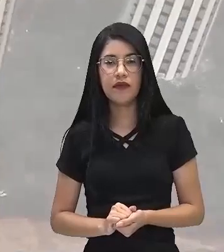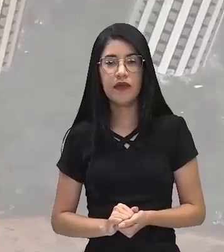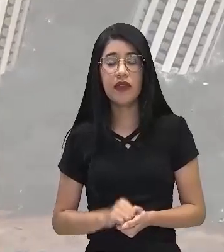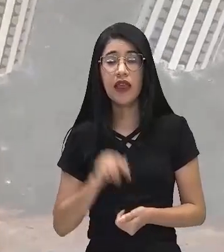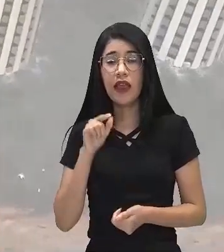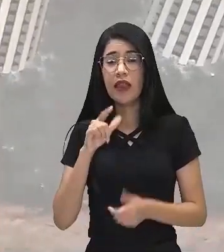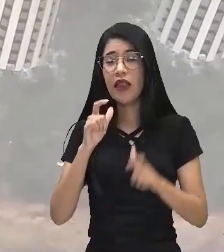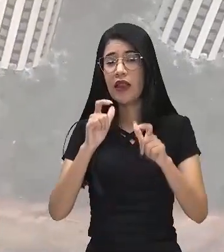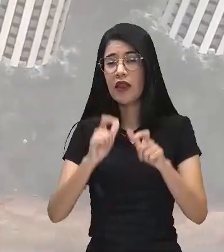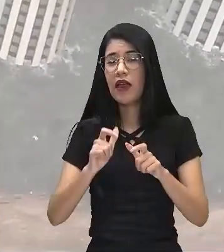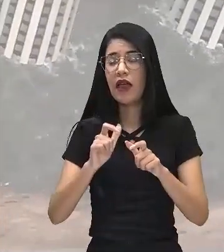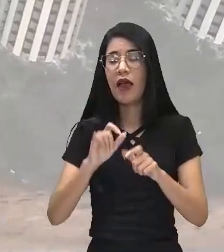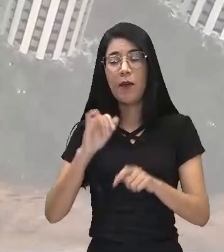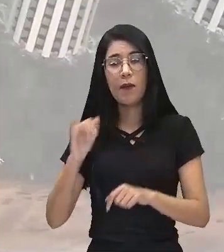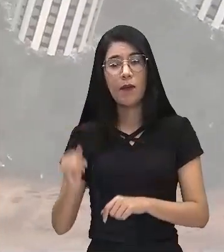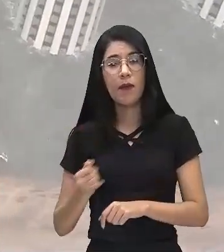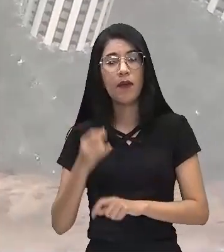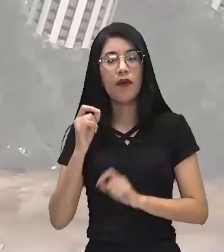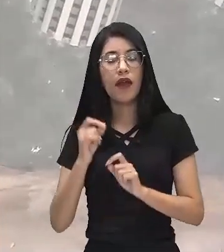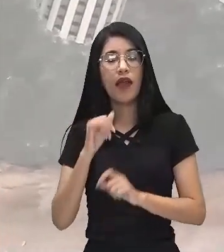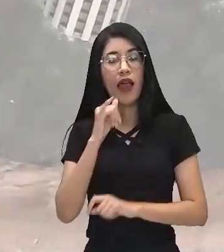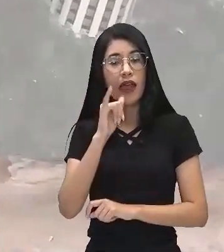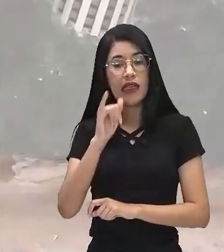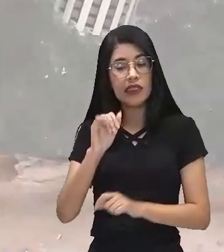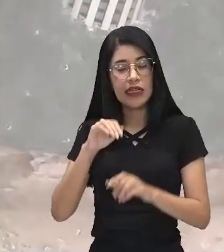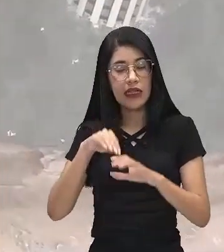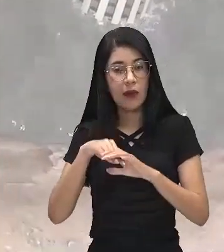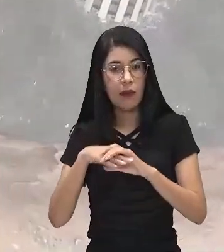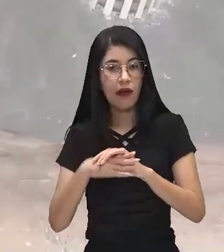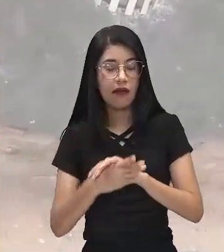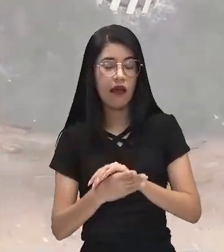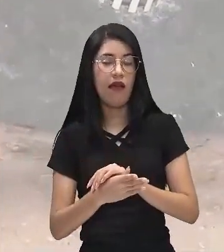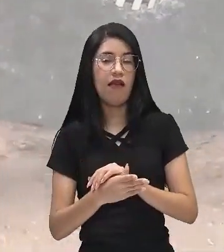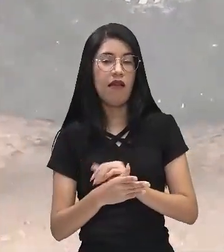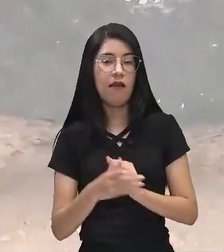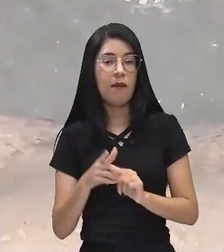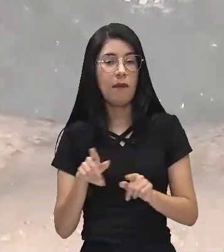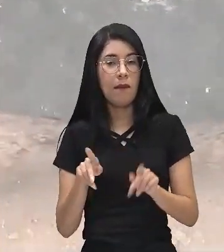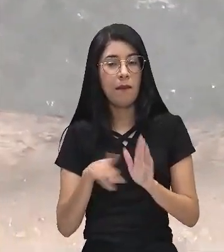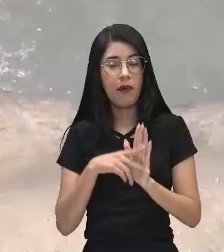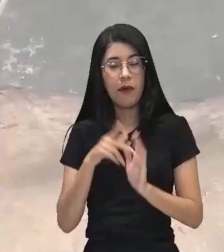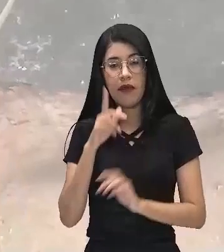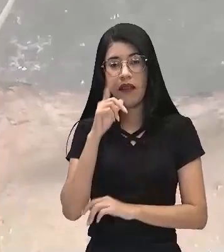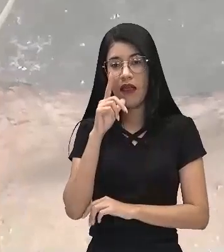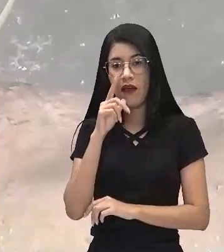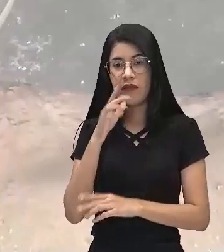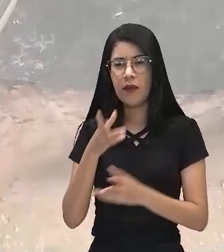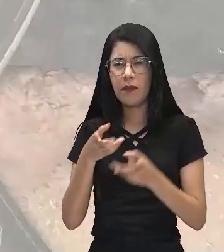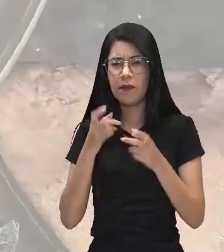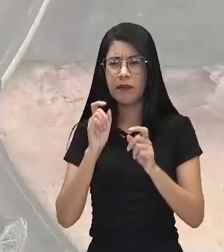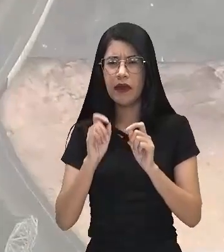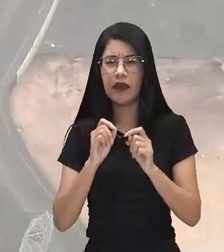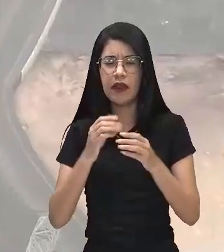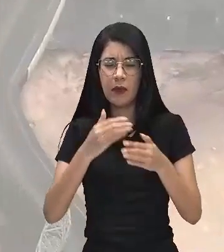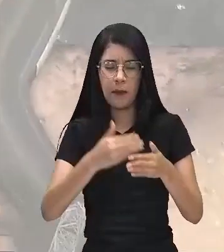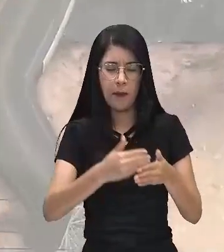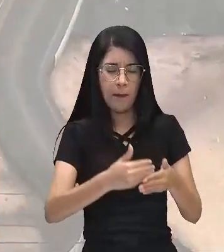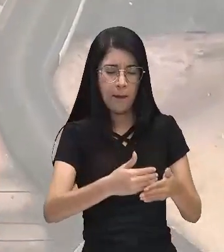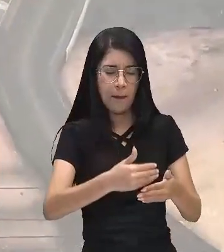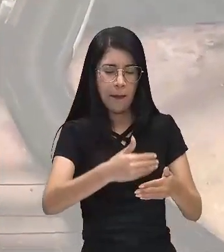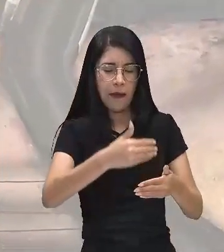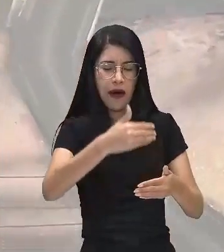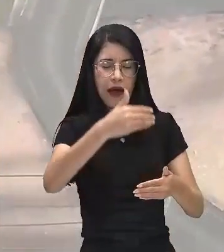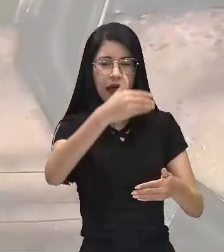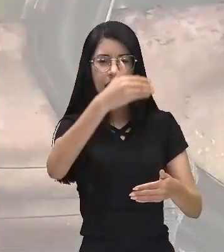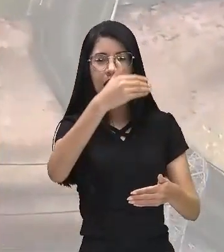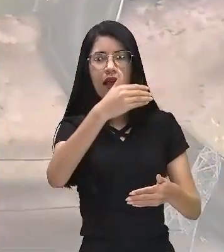nós aproveitamos a energia armazenada da água. Observem vocês que nós temos aí uma grande parede, causando